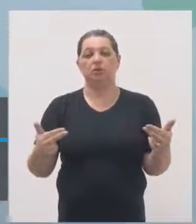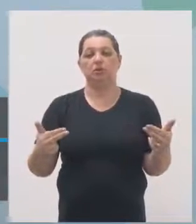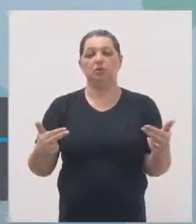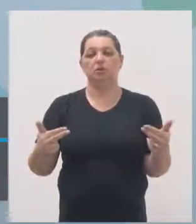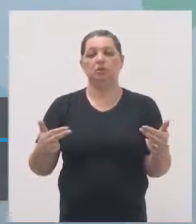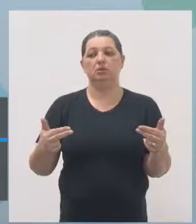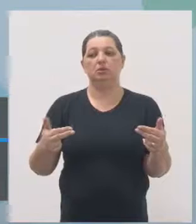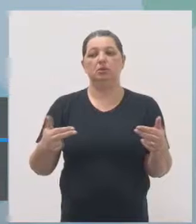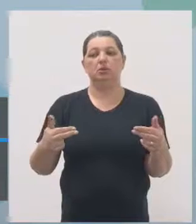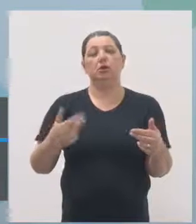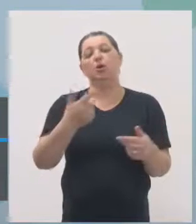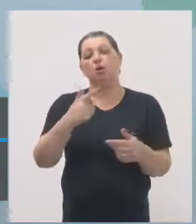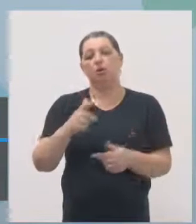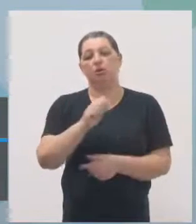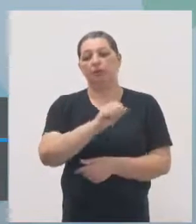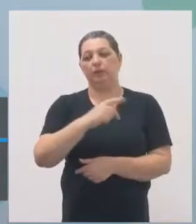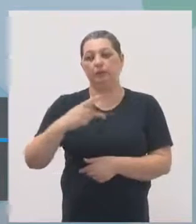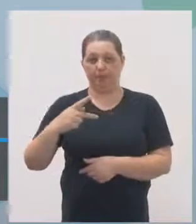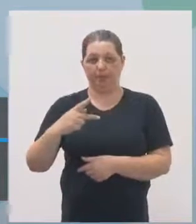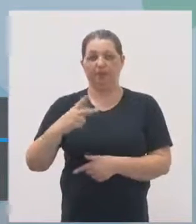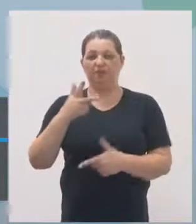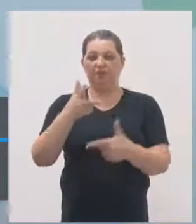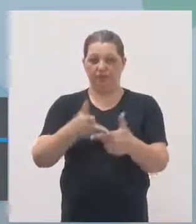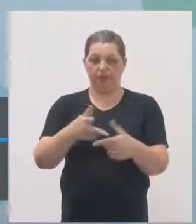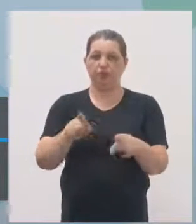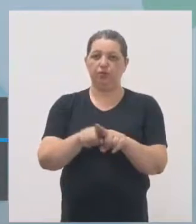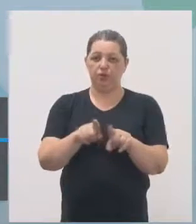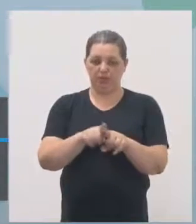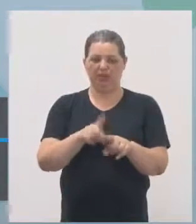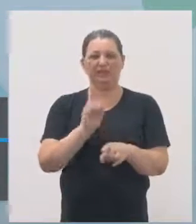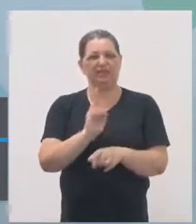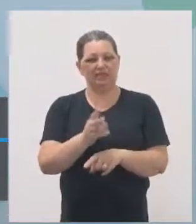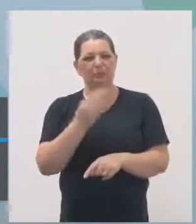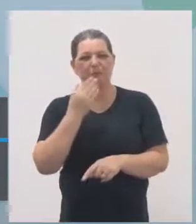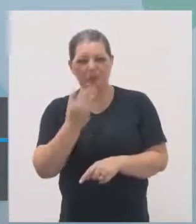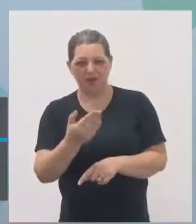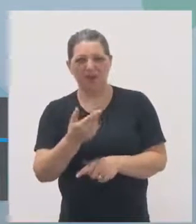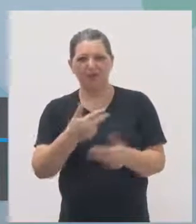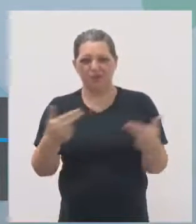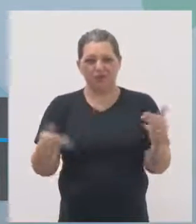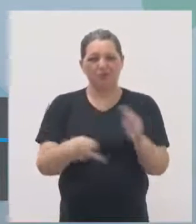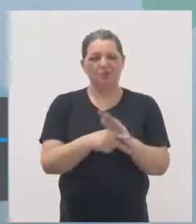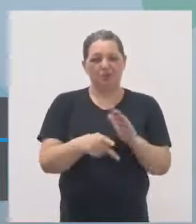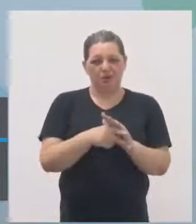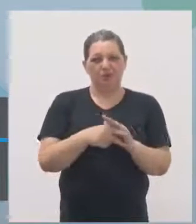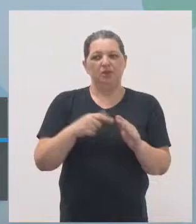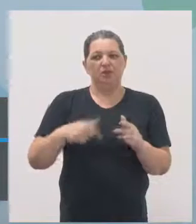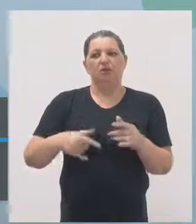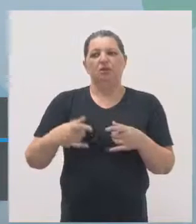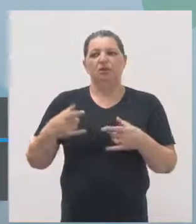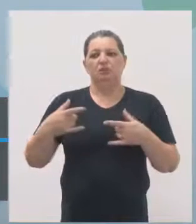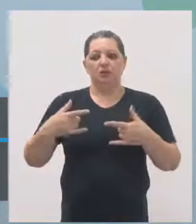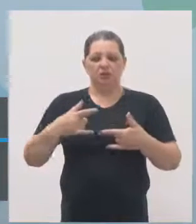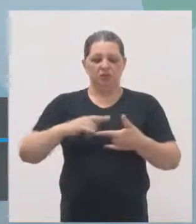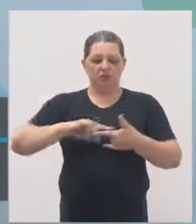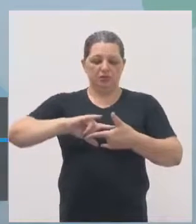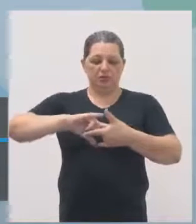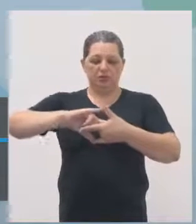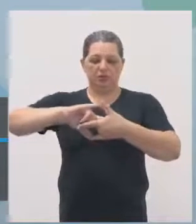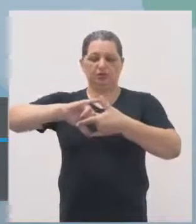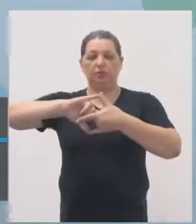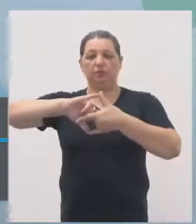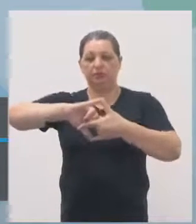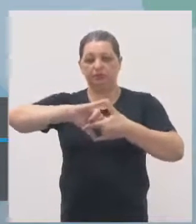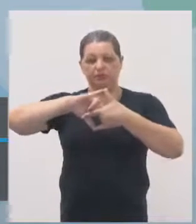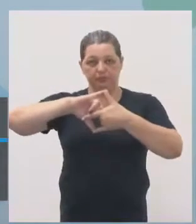outro aplicativo de vídeo, porque vocês também sempre pedem coisas de vídeo, né? Então a gente já trouxe aqui a Microsoft para falar um pouquinho sobre edição de vídeos,